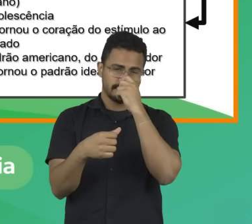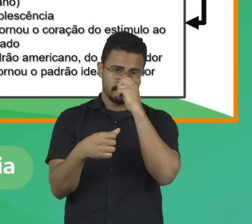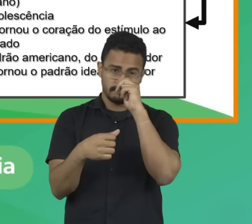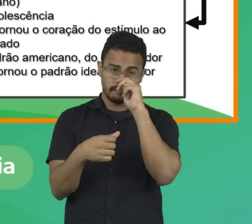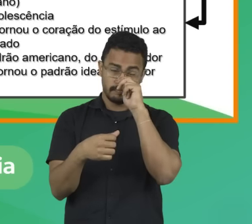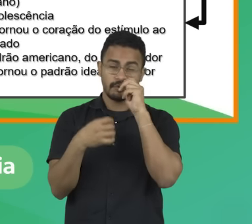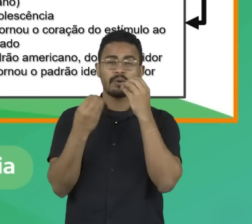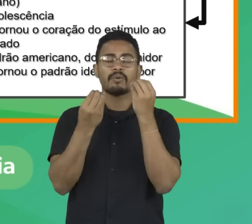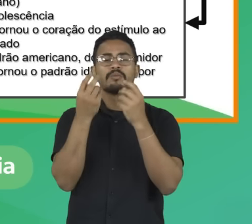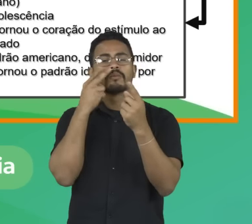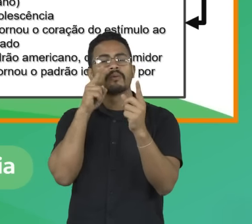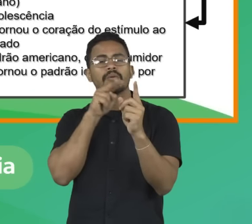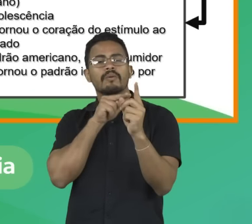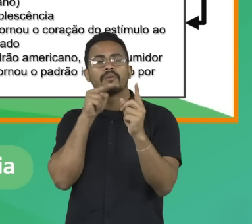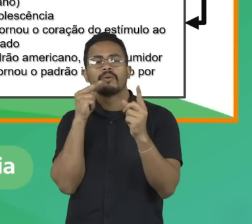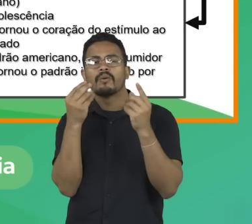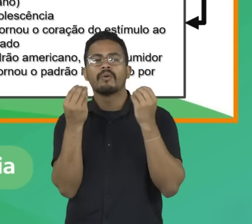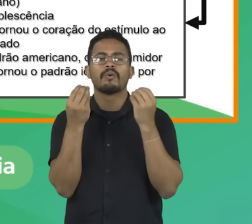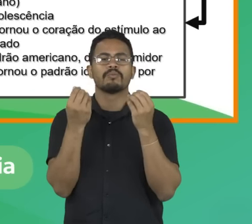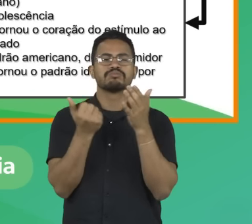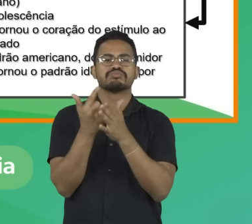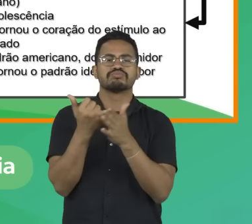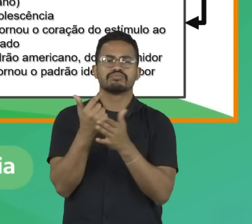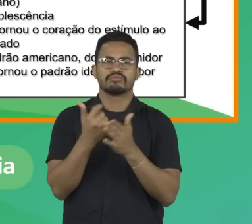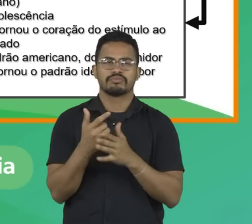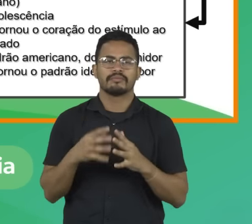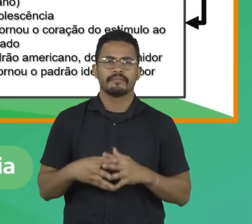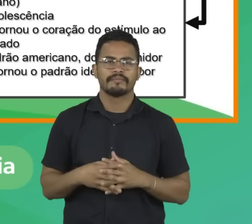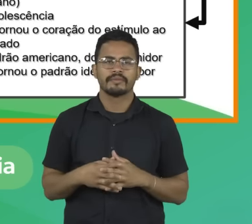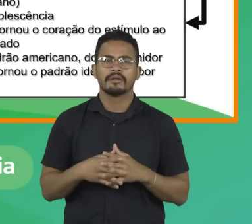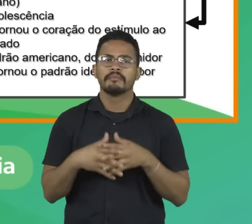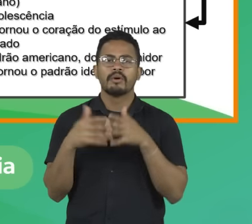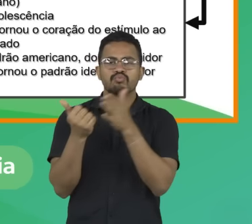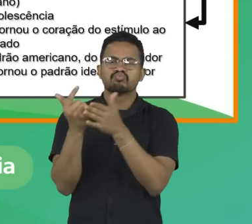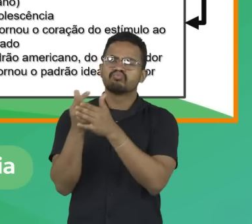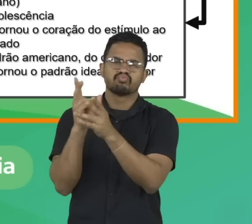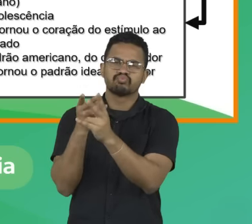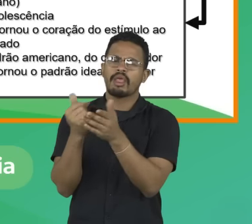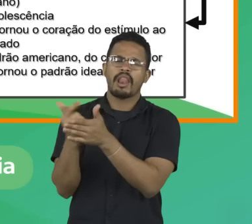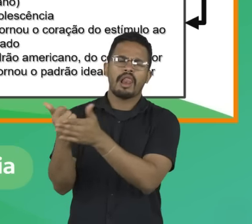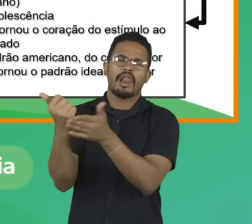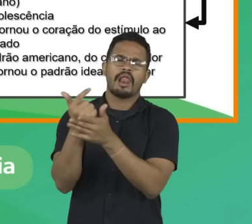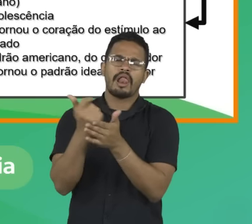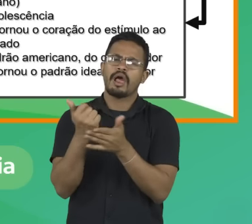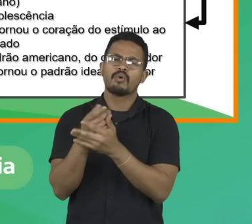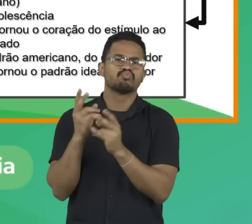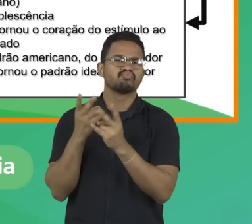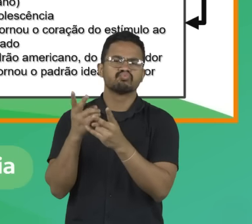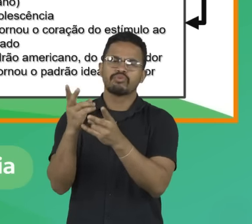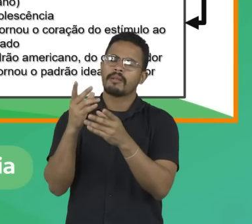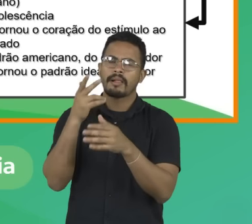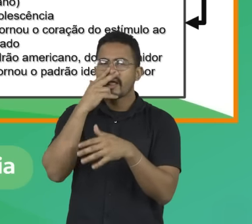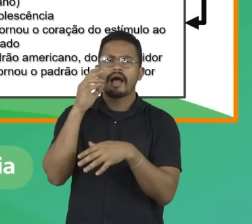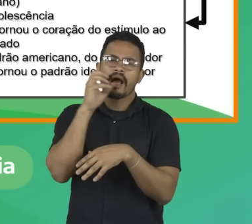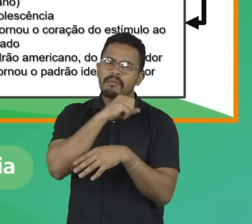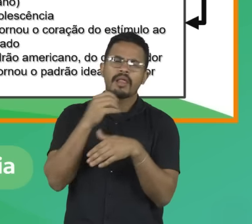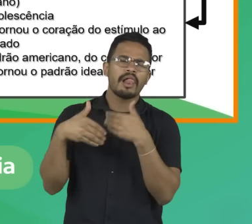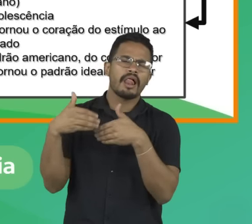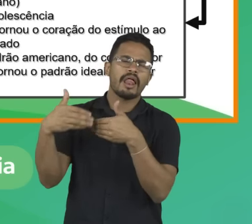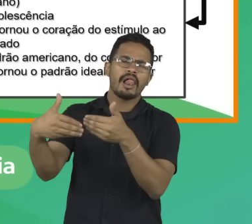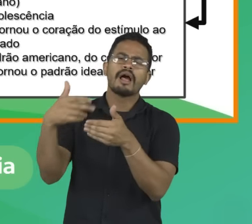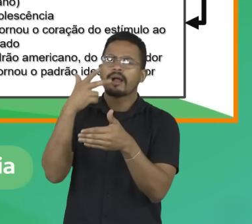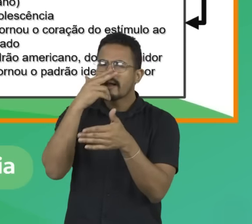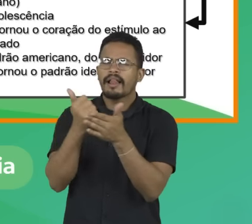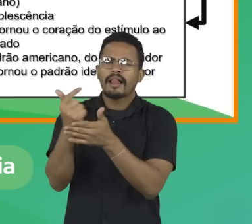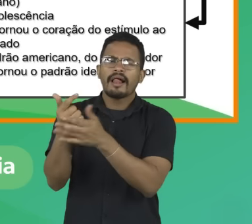percepção do consumo. Mas o consumo em si ele permaneceu. Ele continuou sendo acelerado, continuou exacerbado, o descarte continuou.